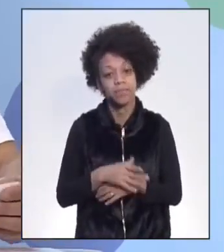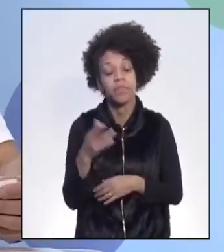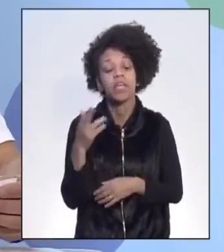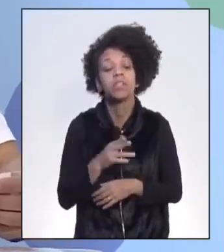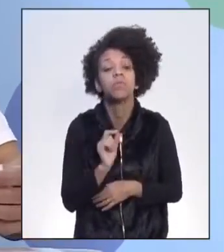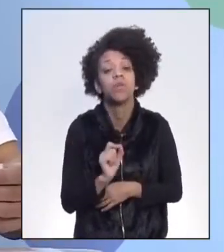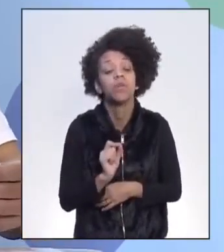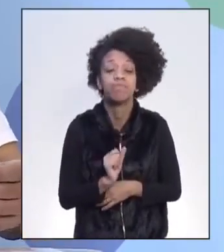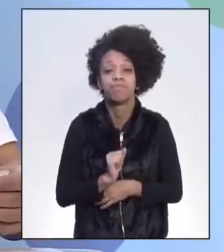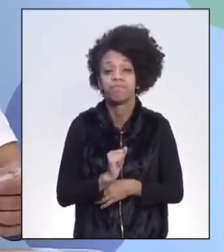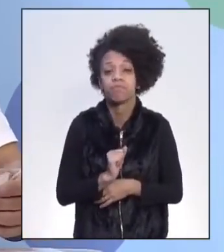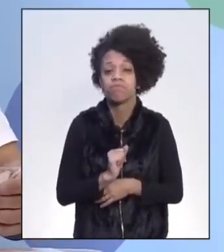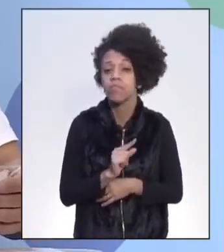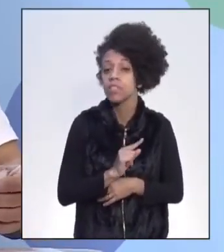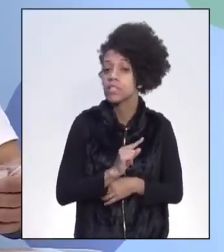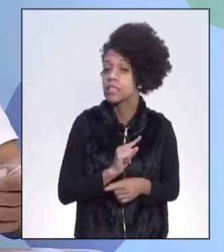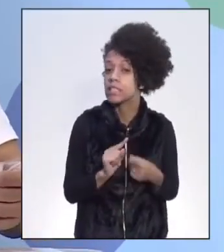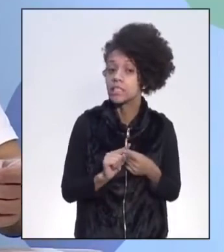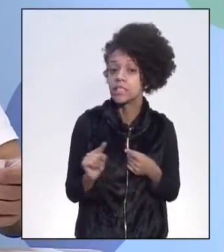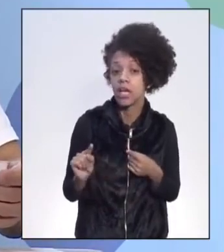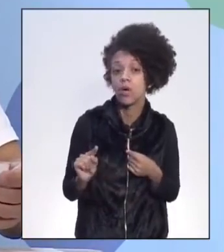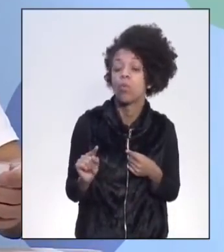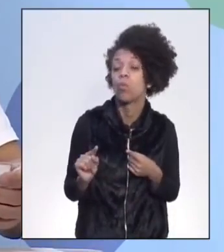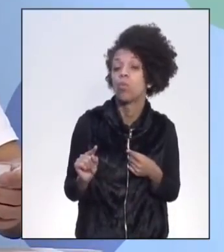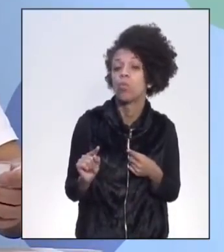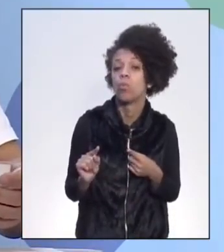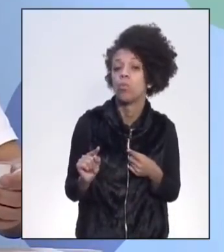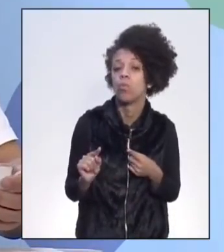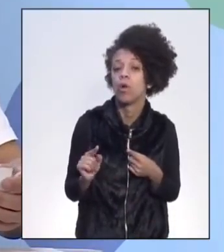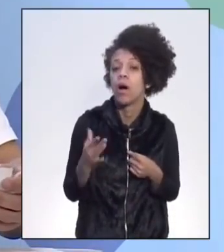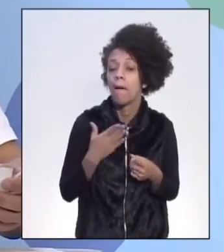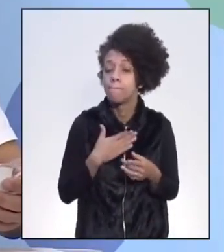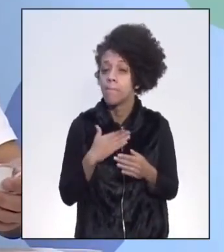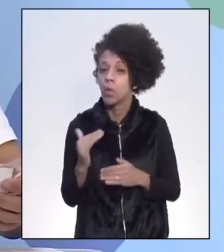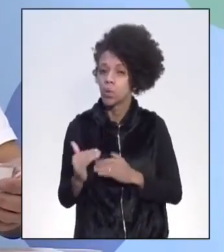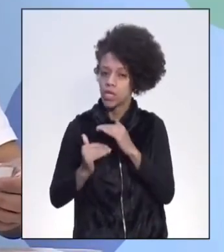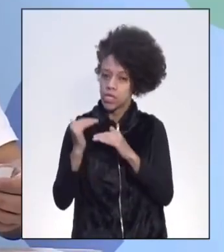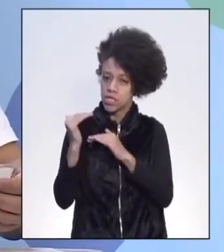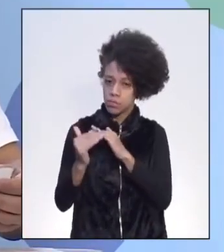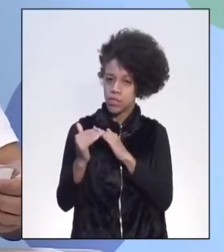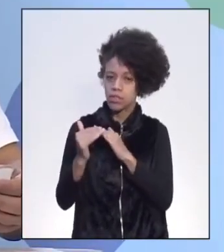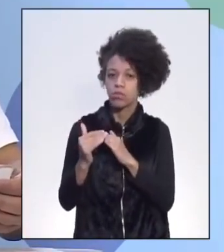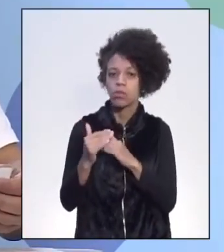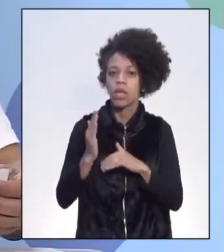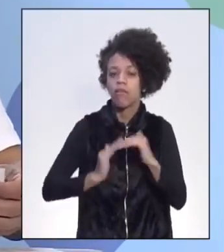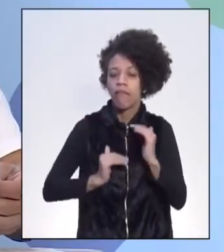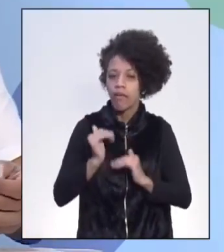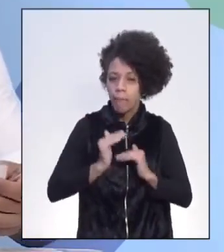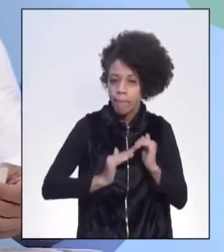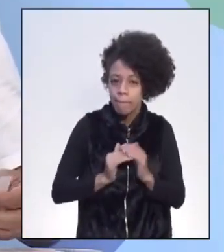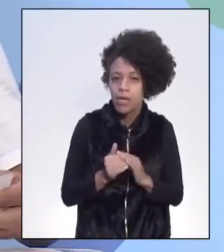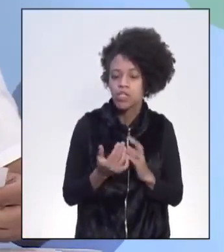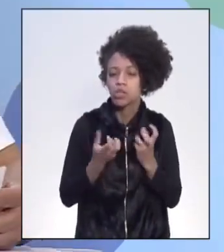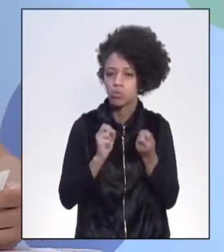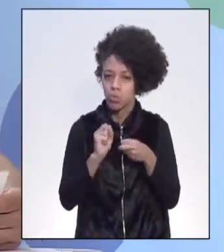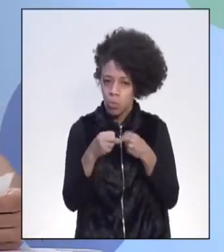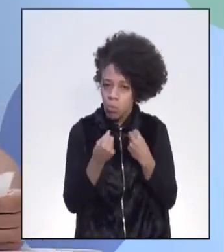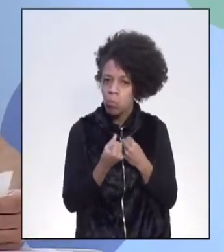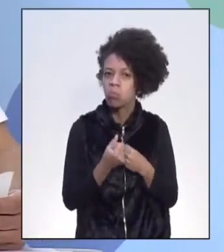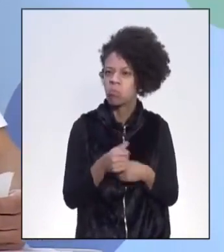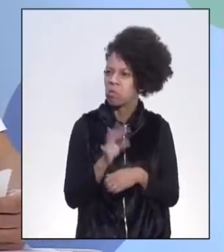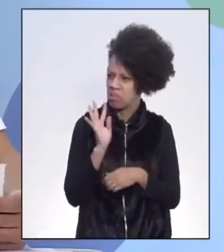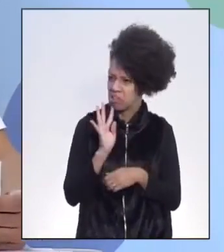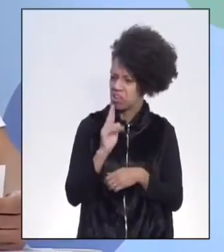na sequência. Ó. Não, meu crescimento e o aprimoramento de funções motoras, muito